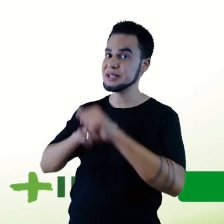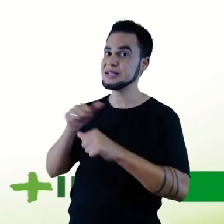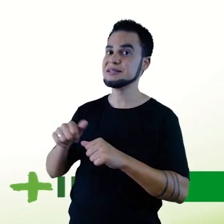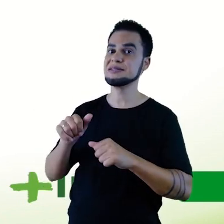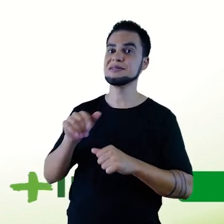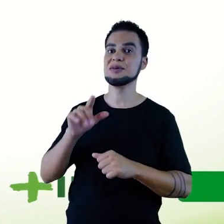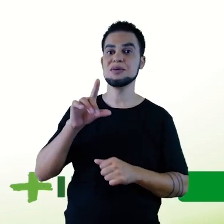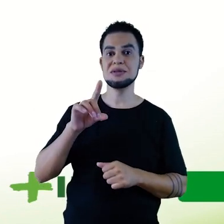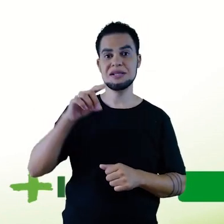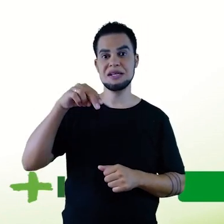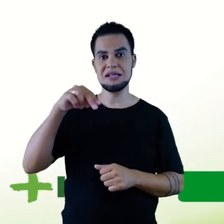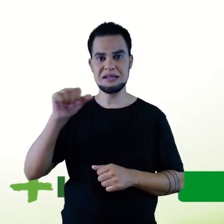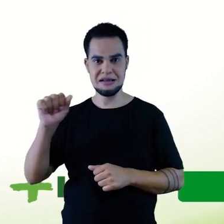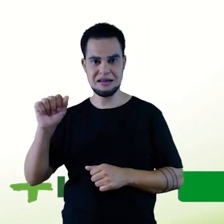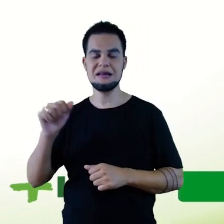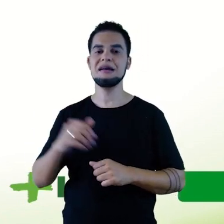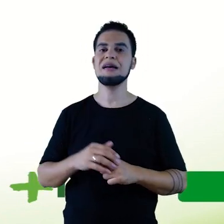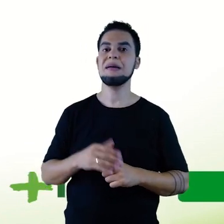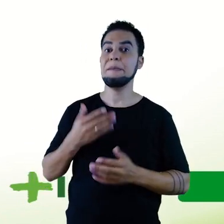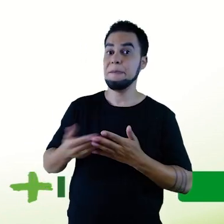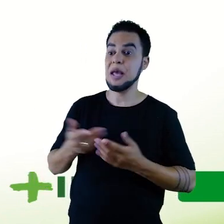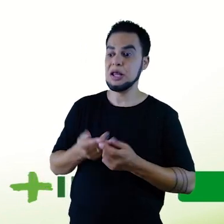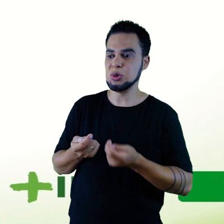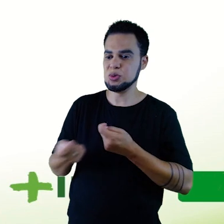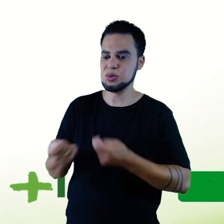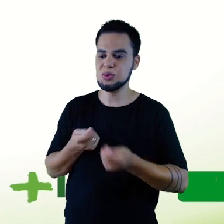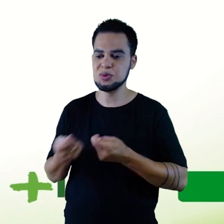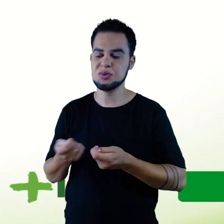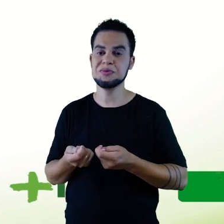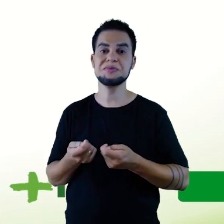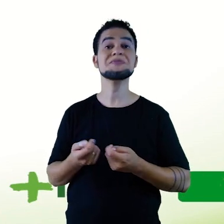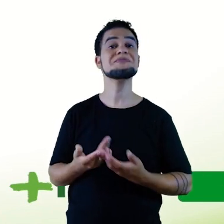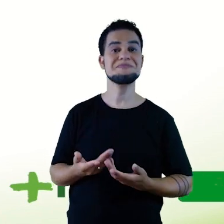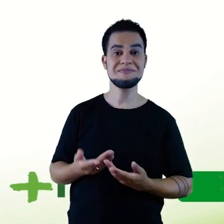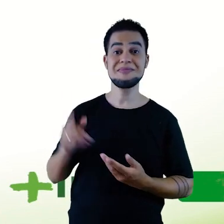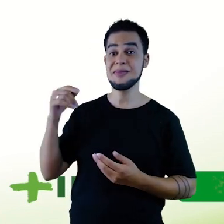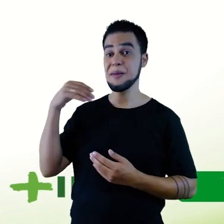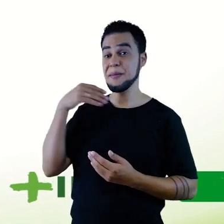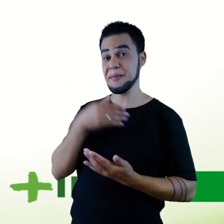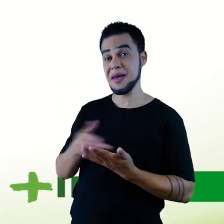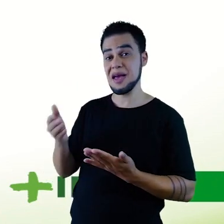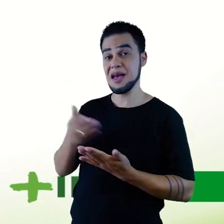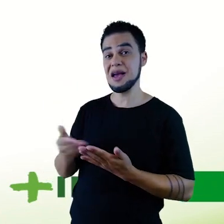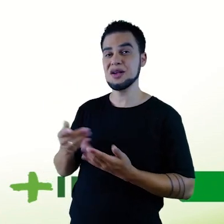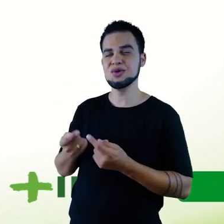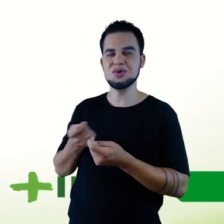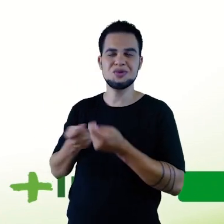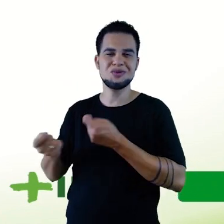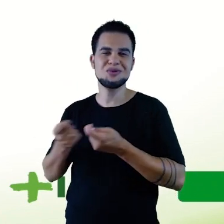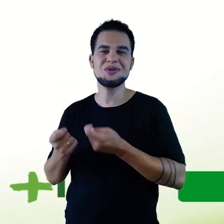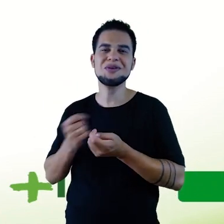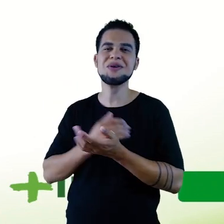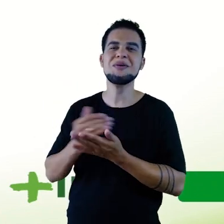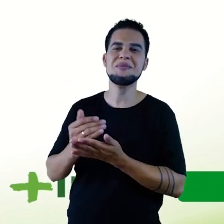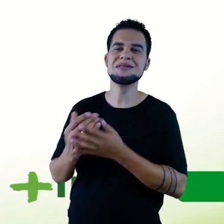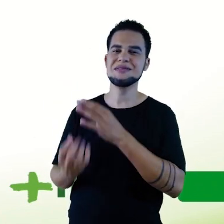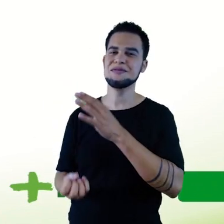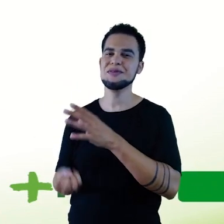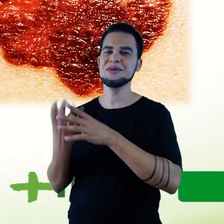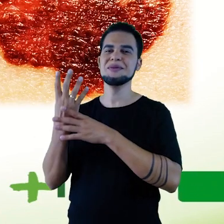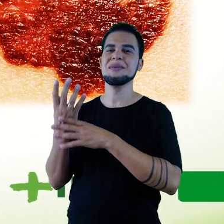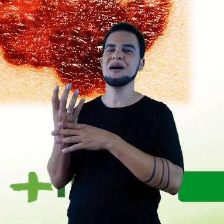DNA, perda do controle do ciclo celular, a célula perde esse controle mitótico e aí começa a